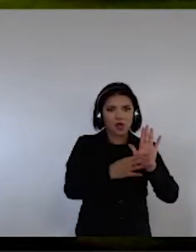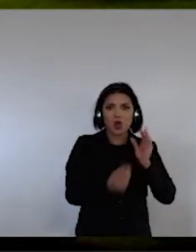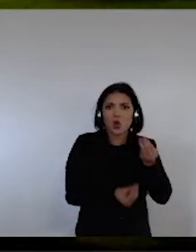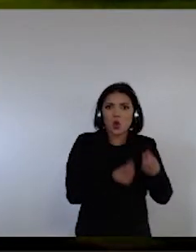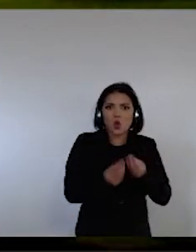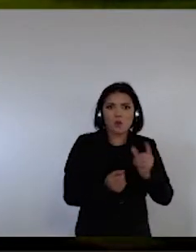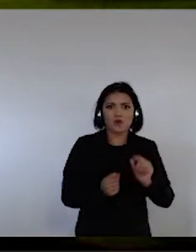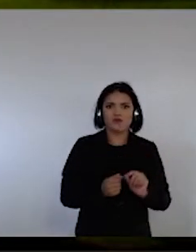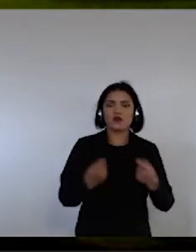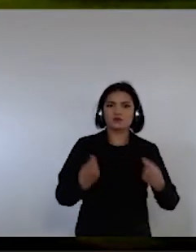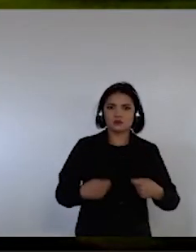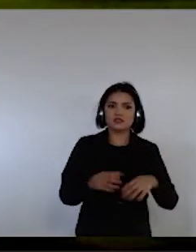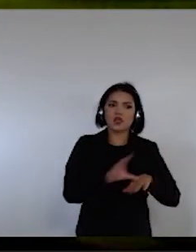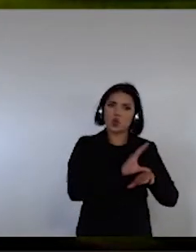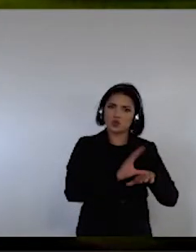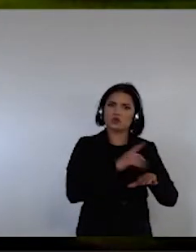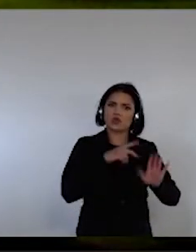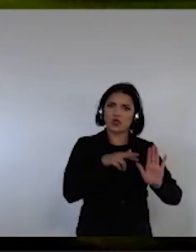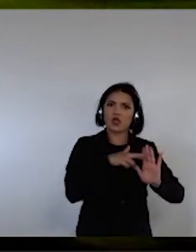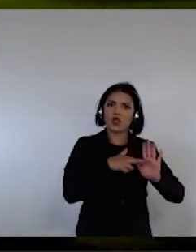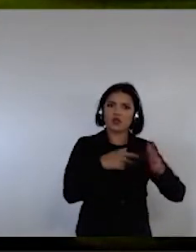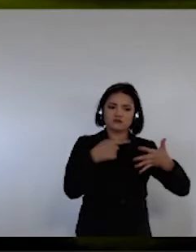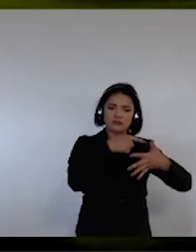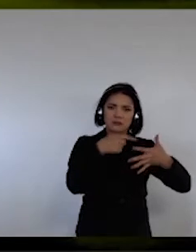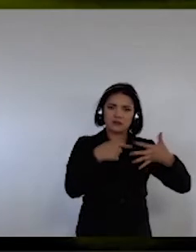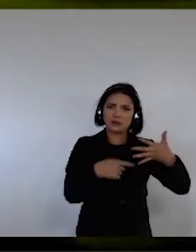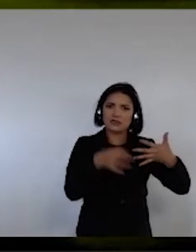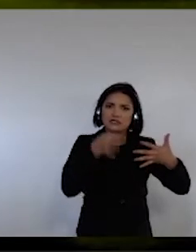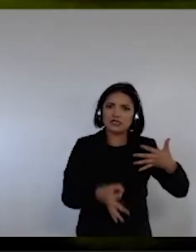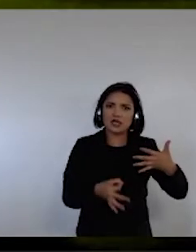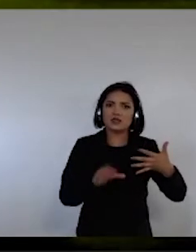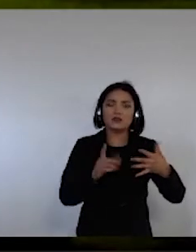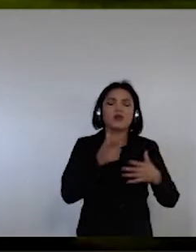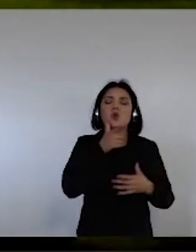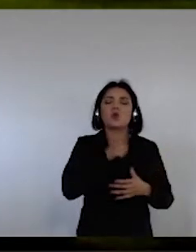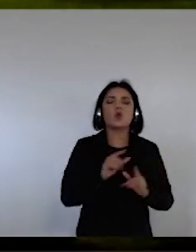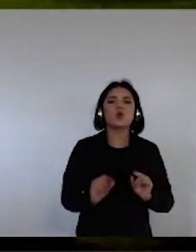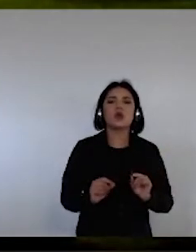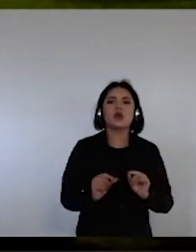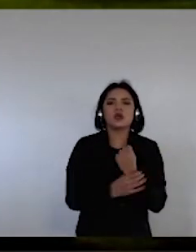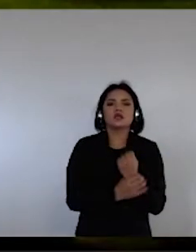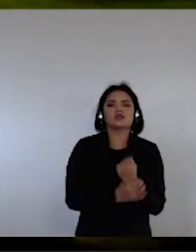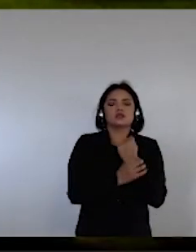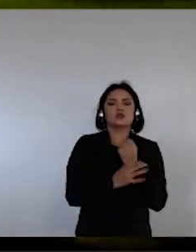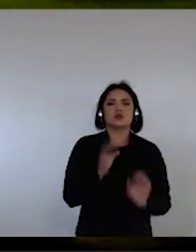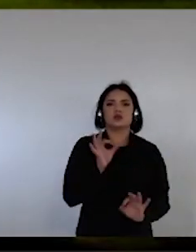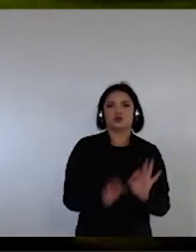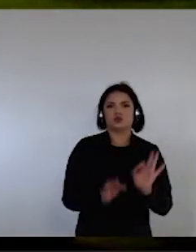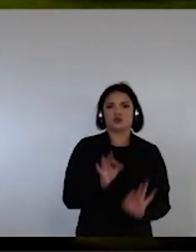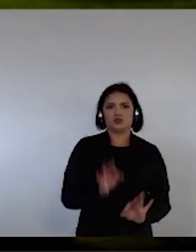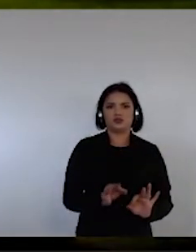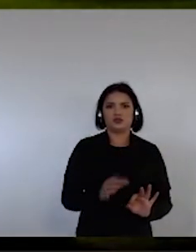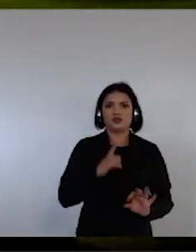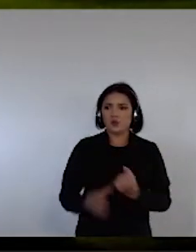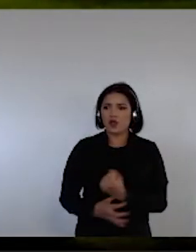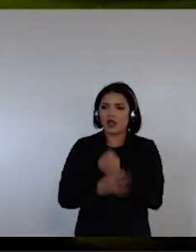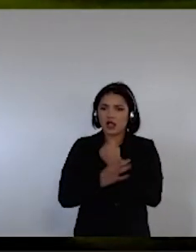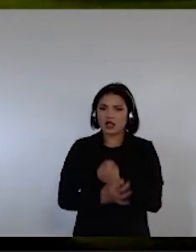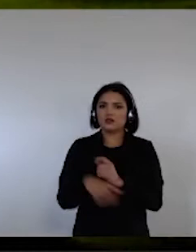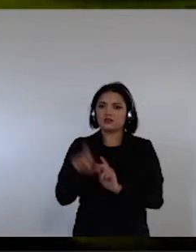esses podem ser objeto de julgamento monocrático. Qualquer outro julgamento monocrático que não esteja dentro